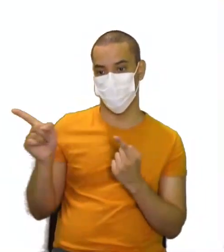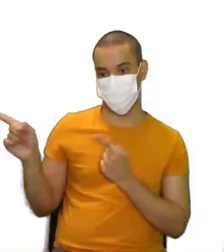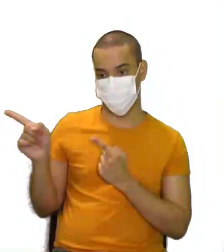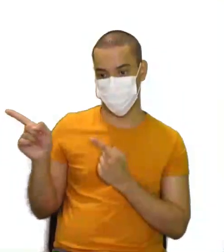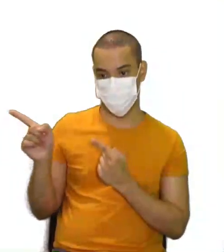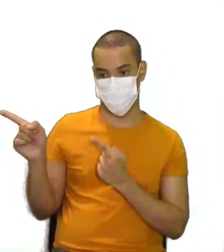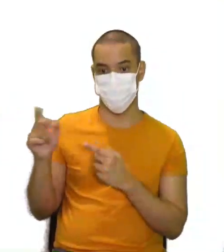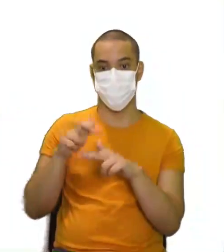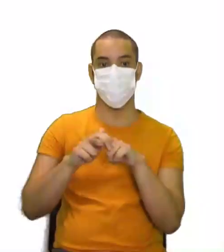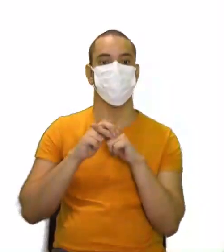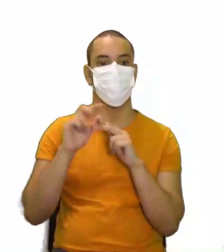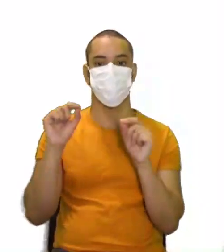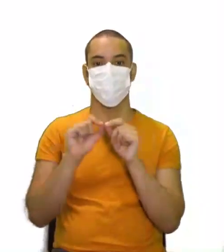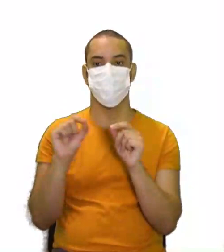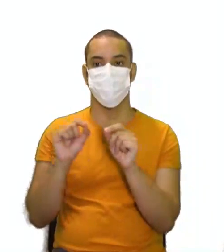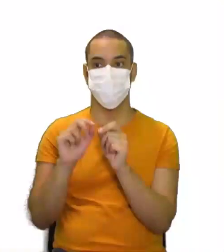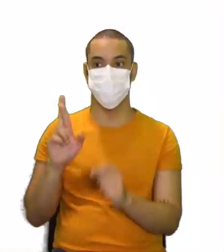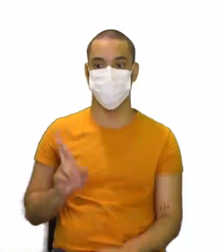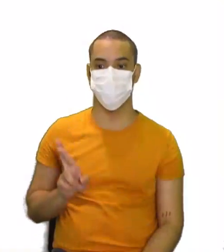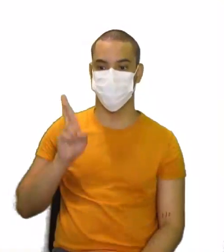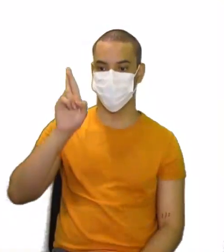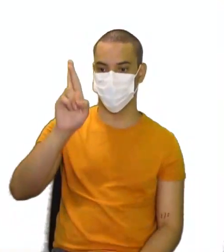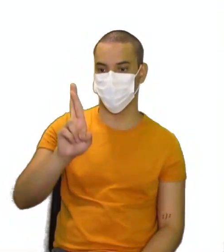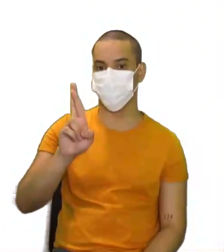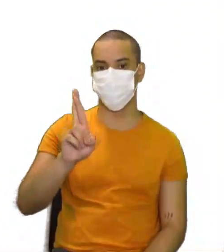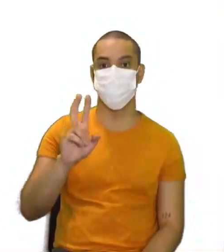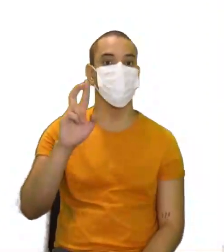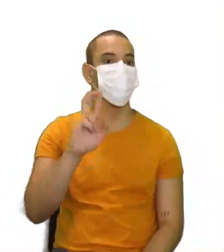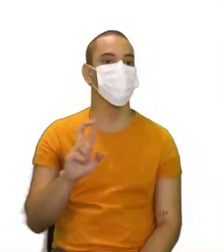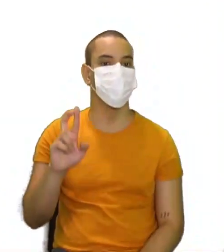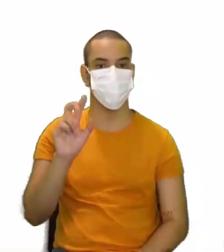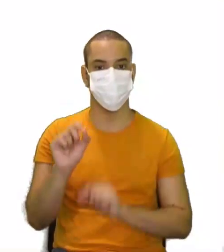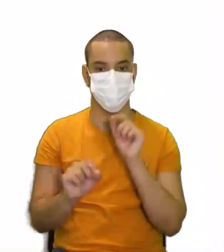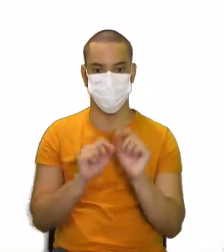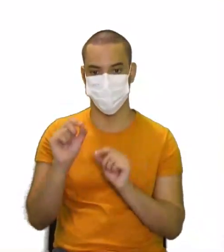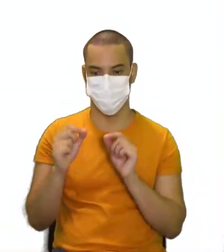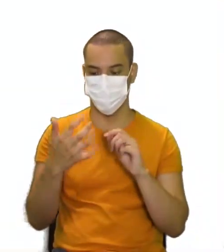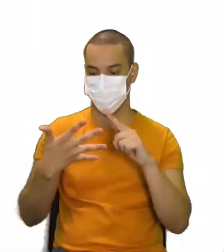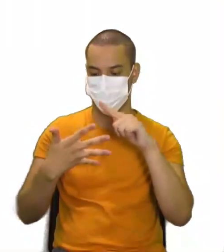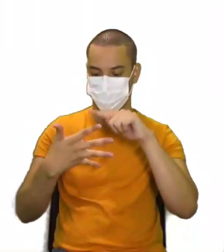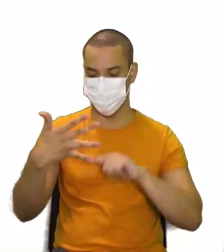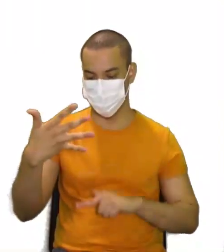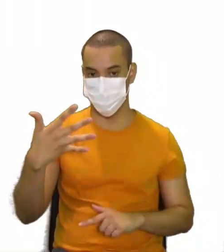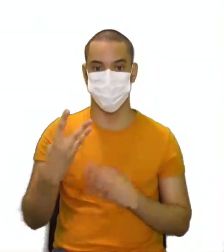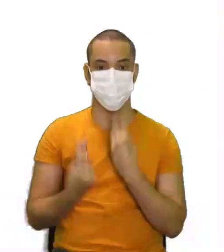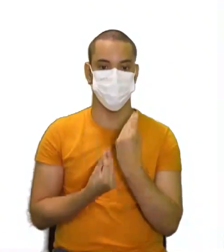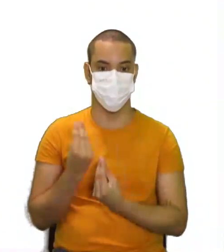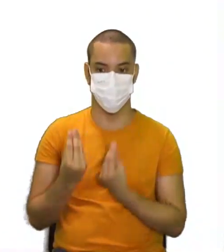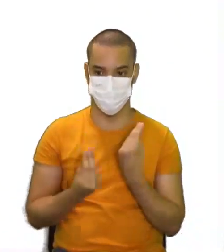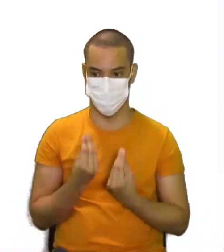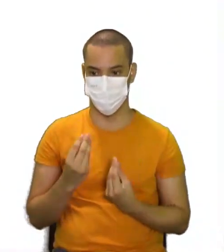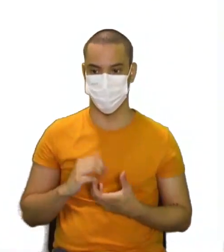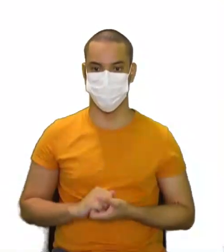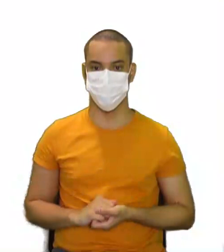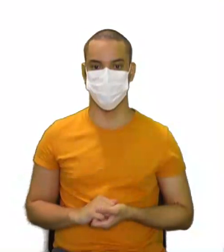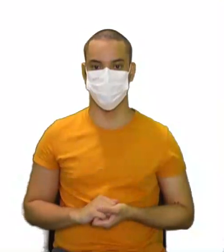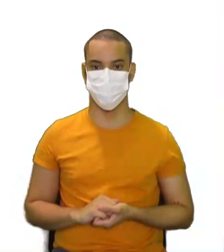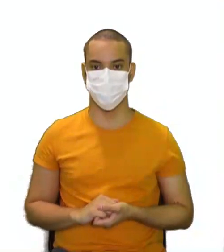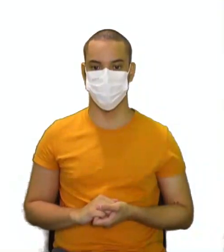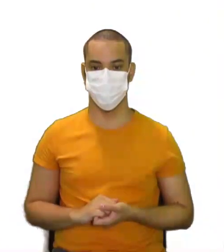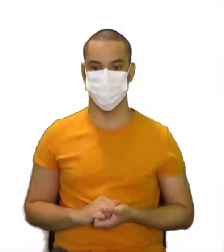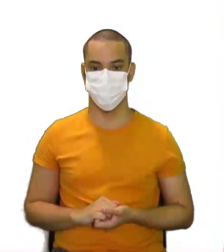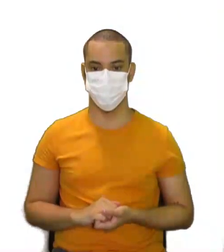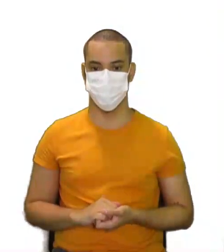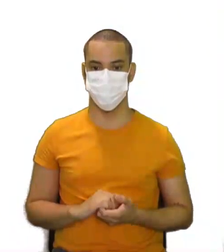Então, você vai ter que representar aí, observando os dedos na direção do campo, só que lembrando, quando faz